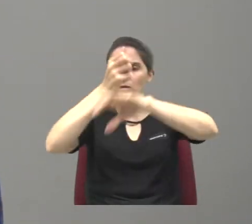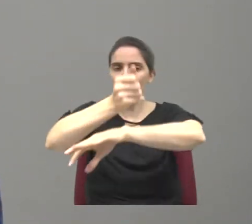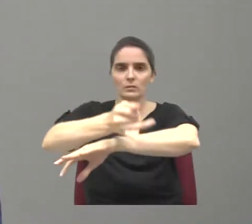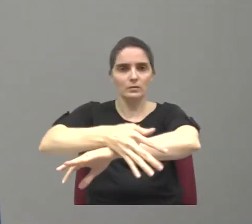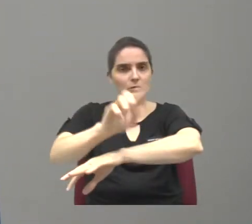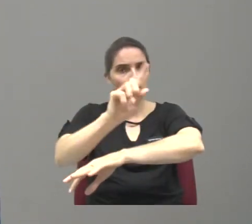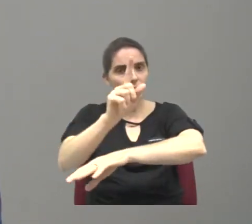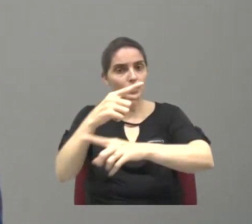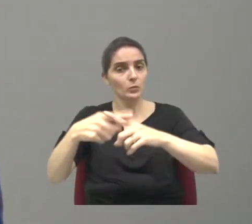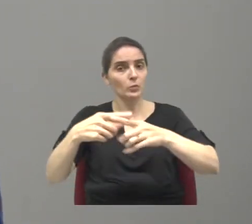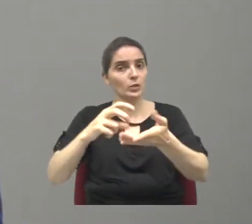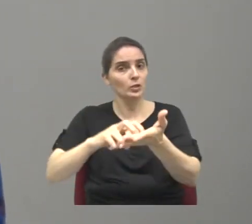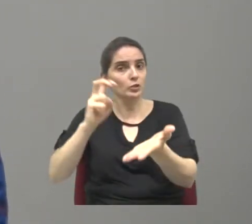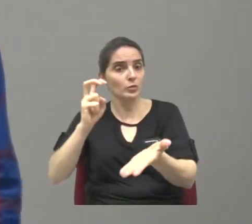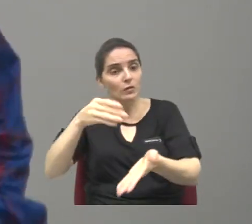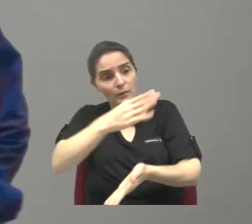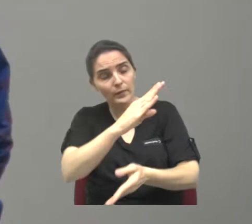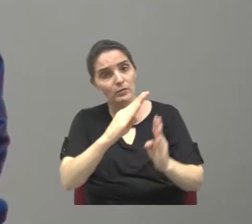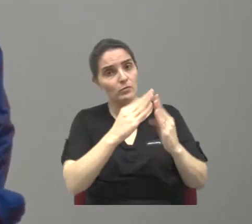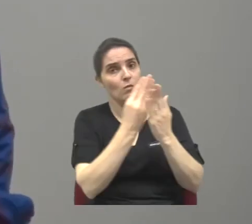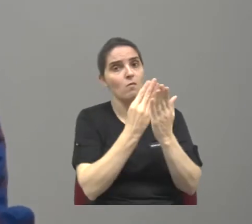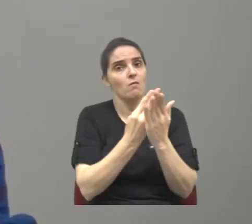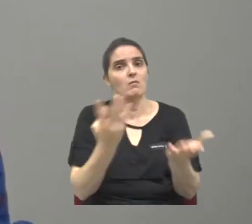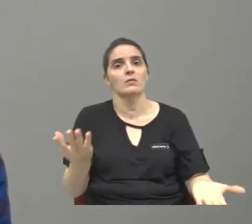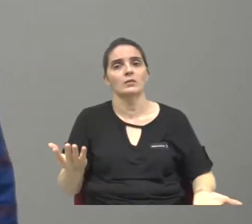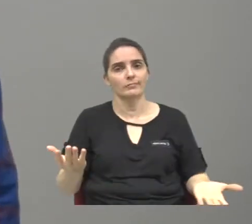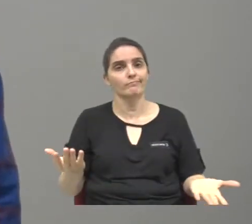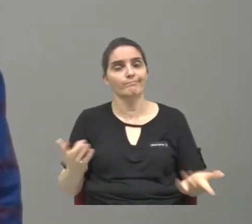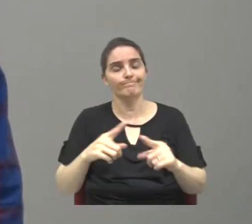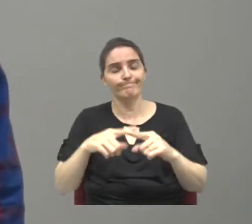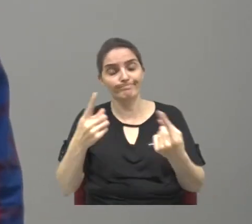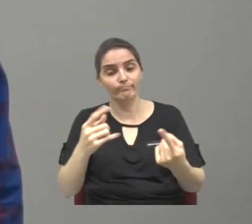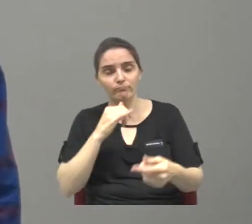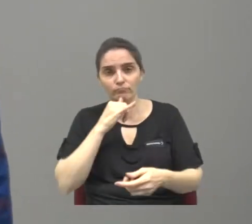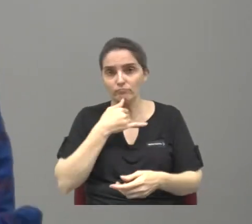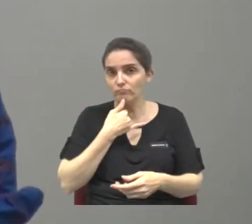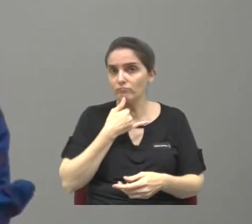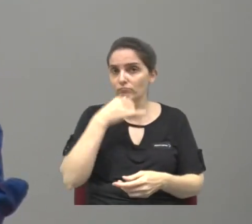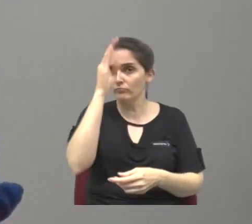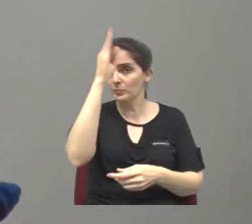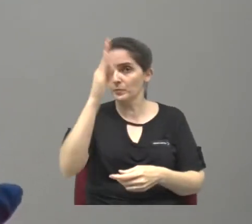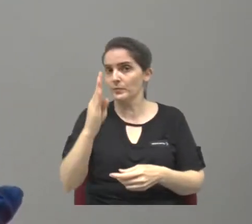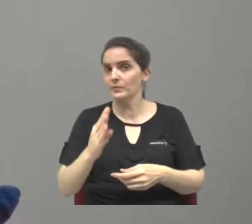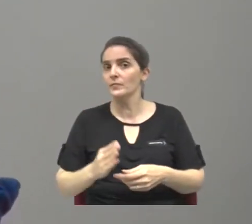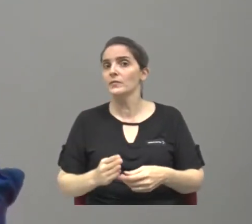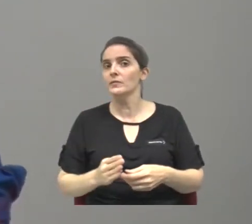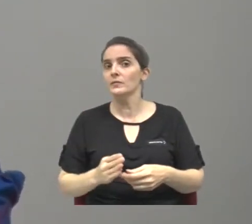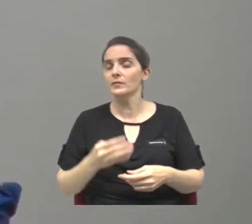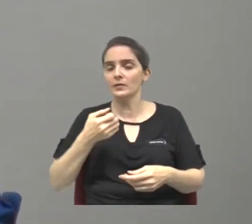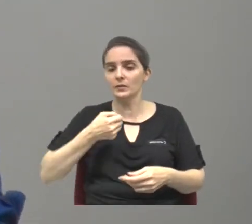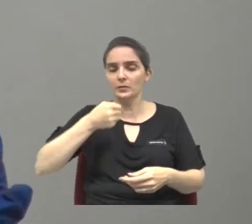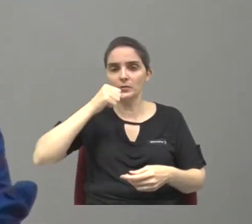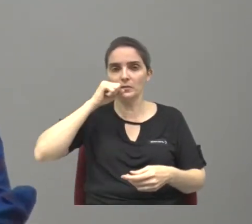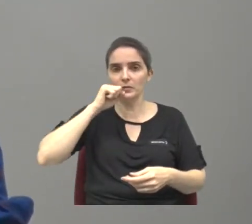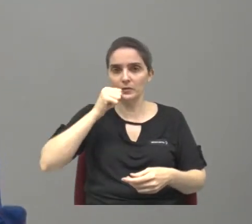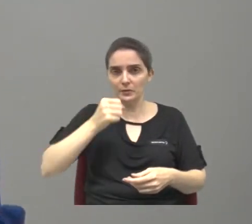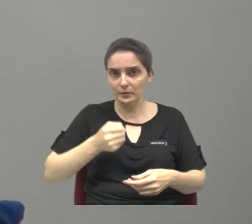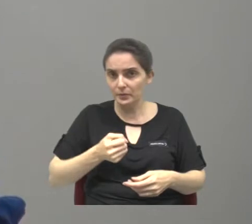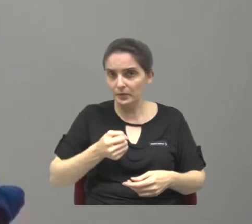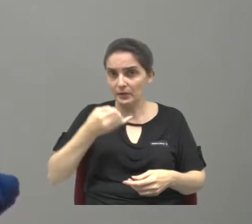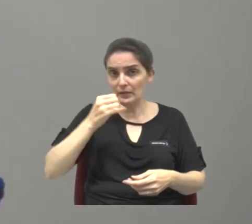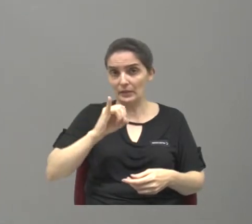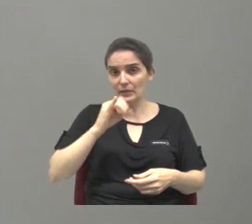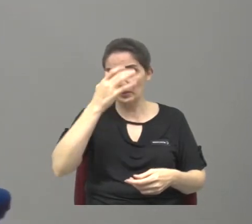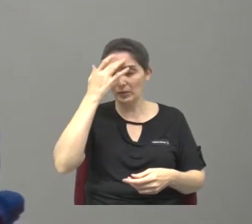período integral. E, infelizmente, no Brasil, dispensa-se bebida, caso o malandro queira pegar para o menor de